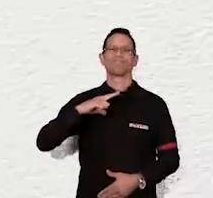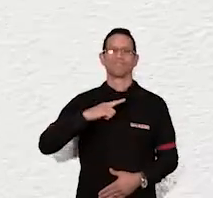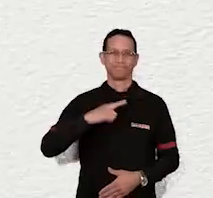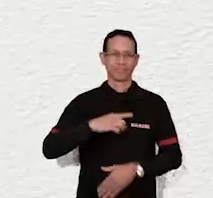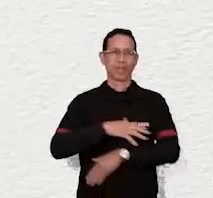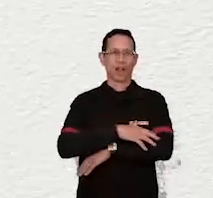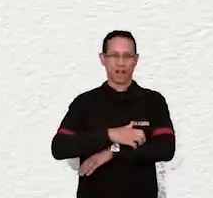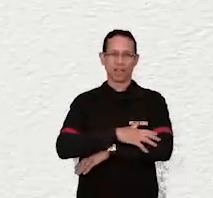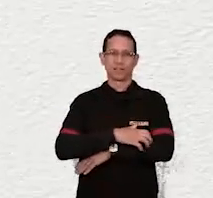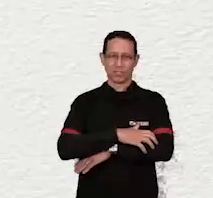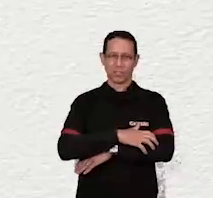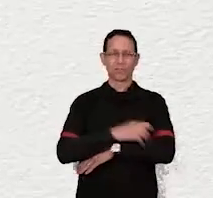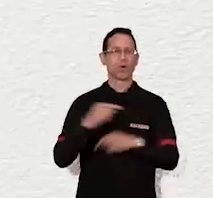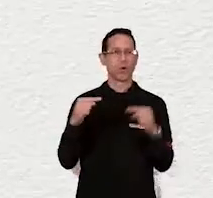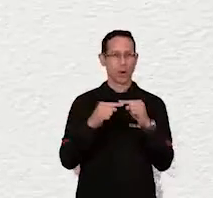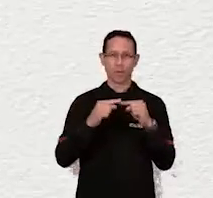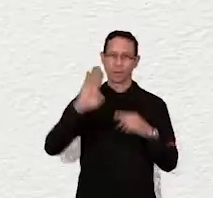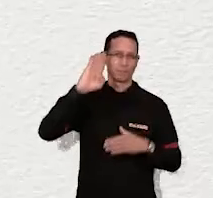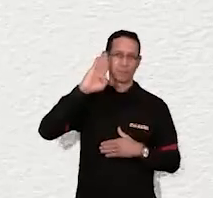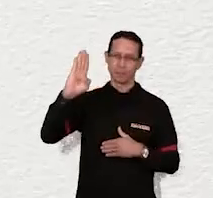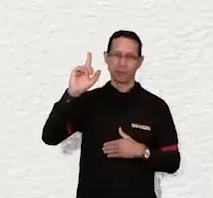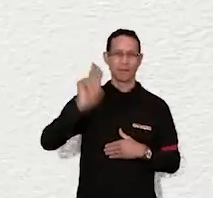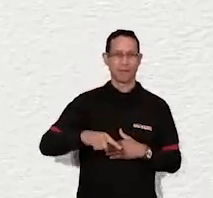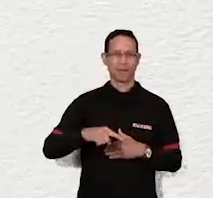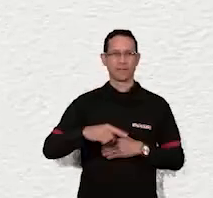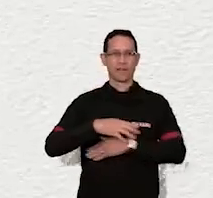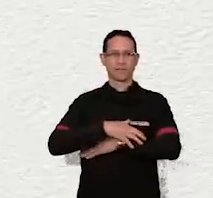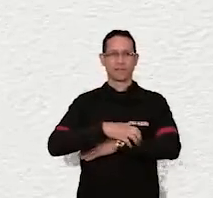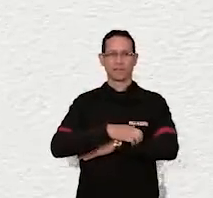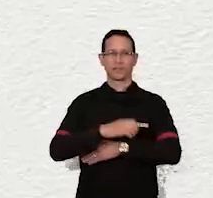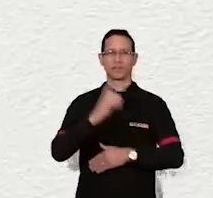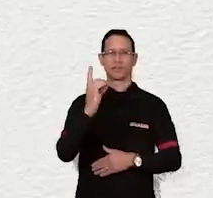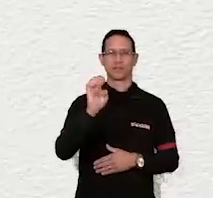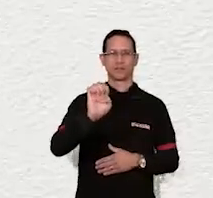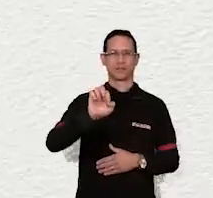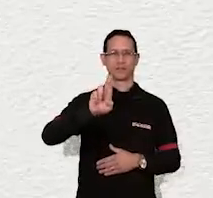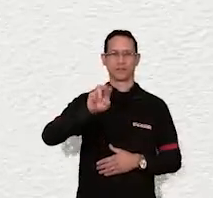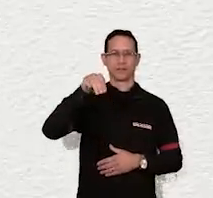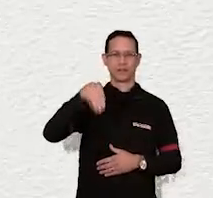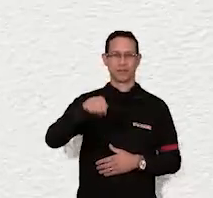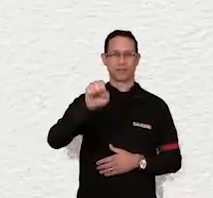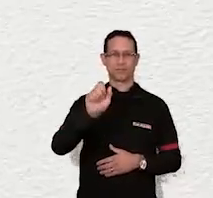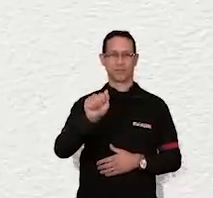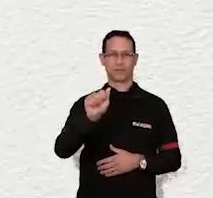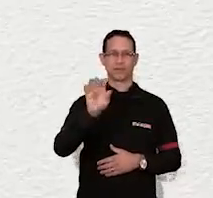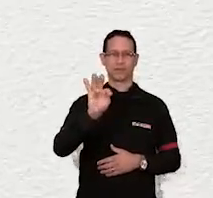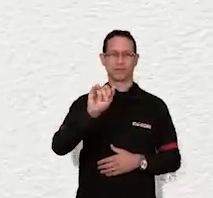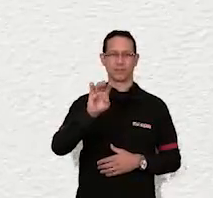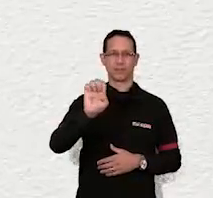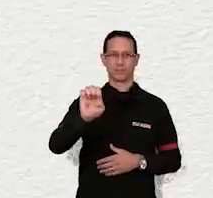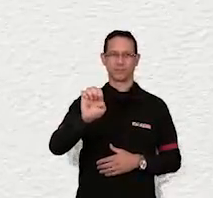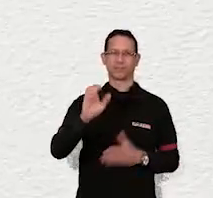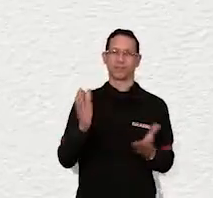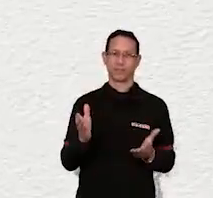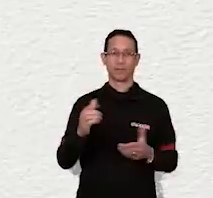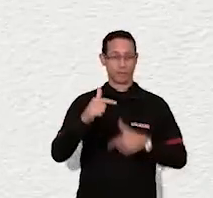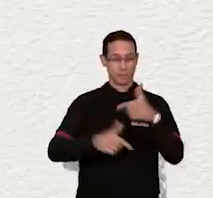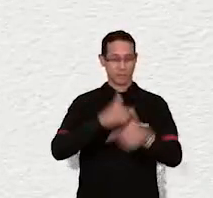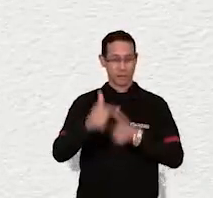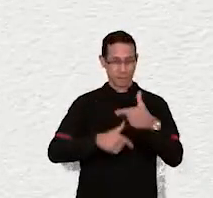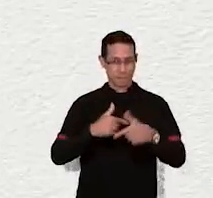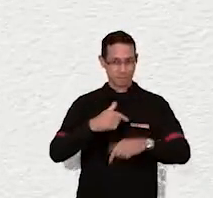têm otite relacionada principalmente à dermatite atópica, por isso que está tão presente na nossa rotina de quem trabalha